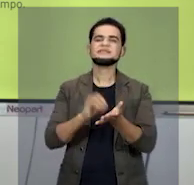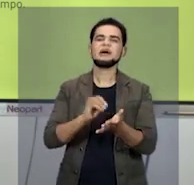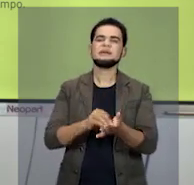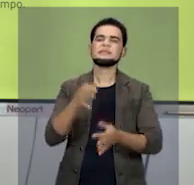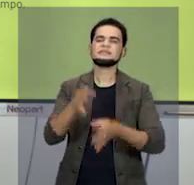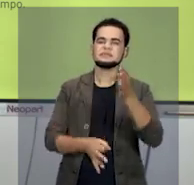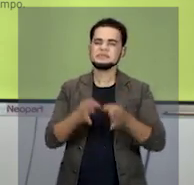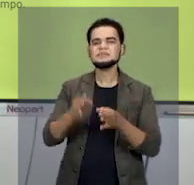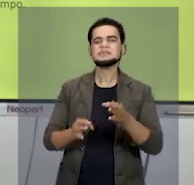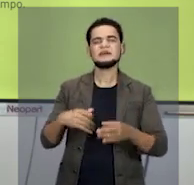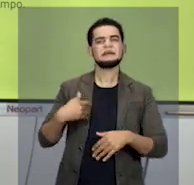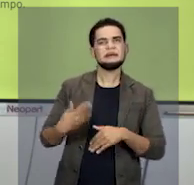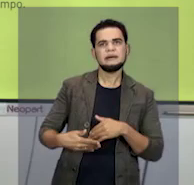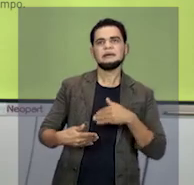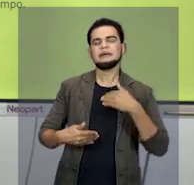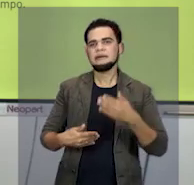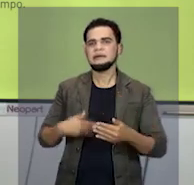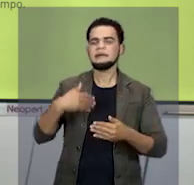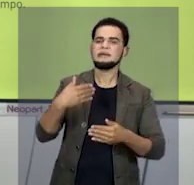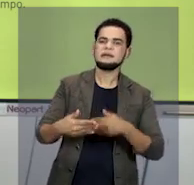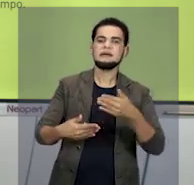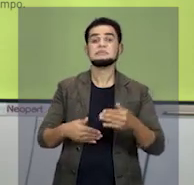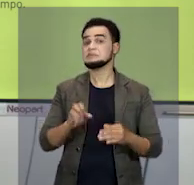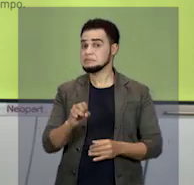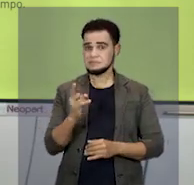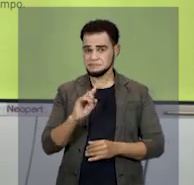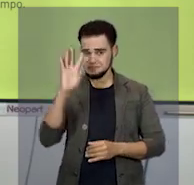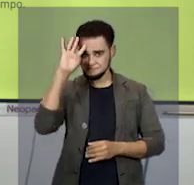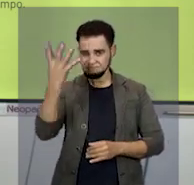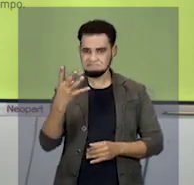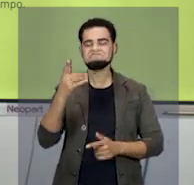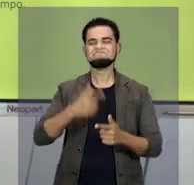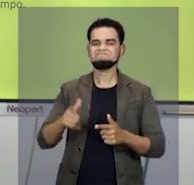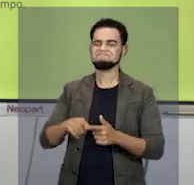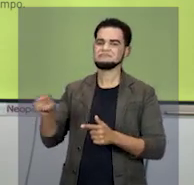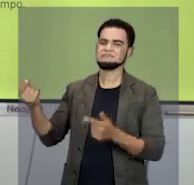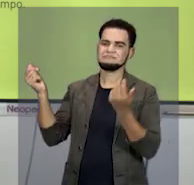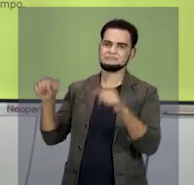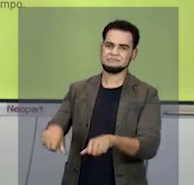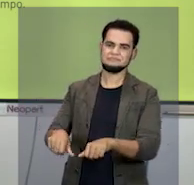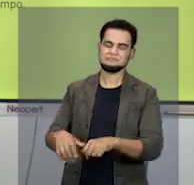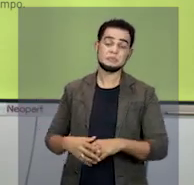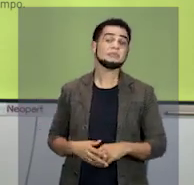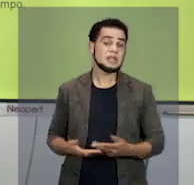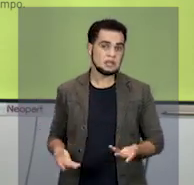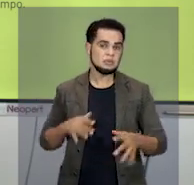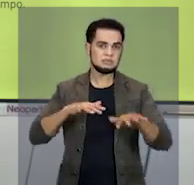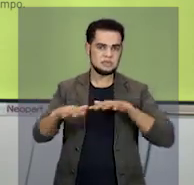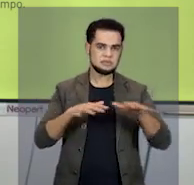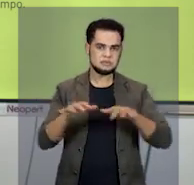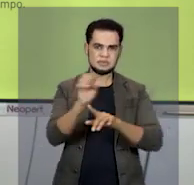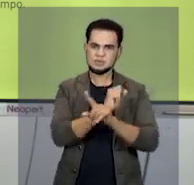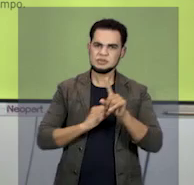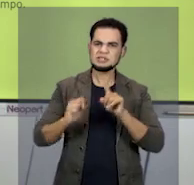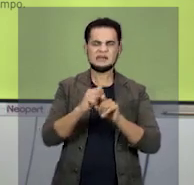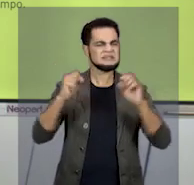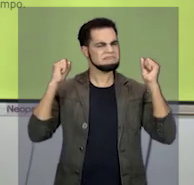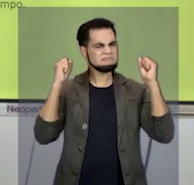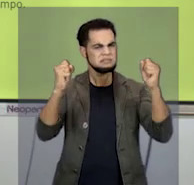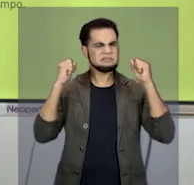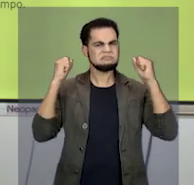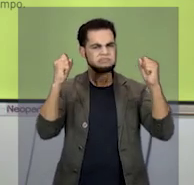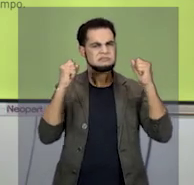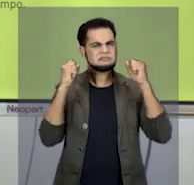de tempo em tempo, né, enquanto não é resolvido, né? Então, é uma questão aí também que os movimentos sociais sempre vão buscar